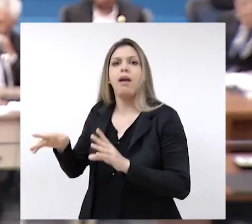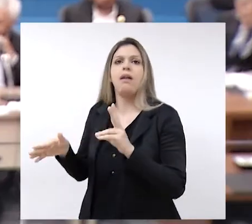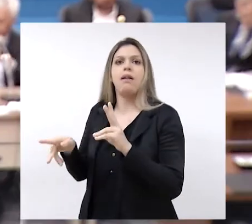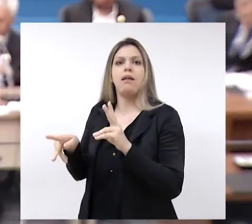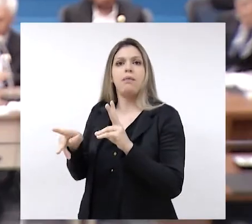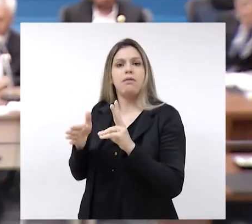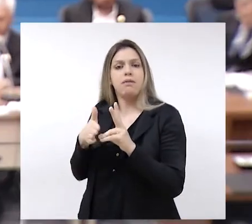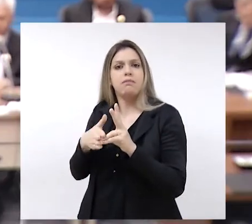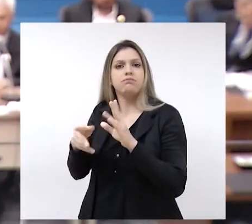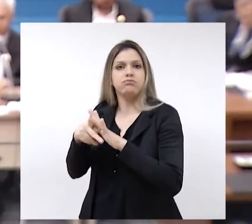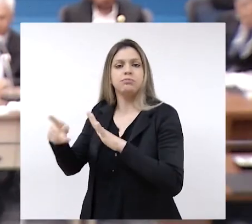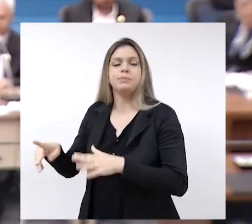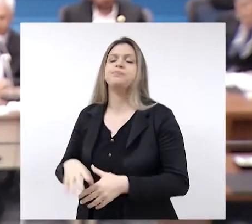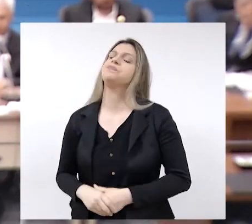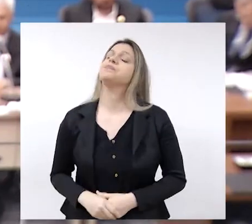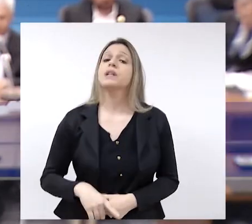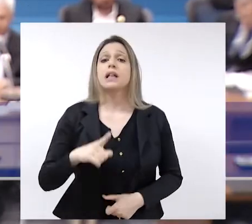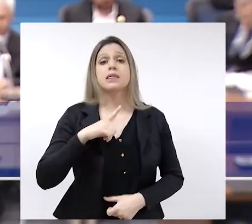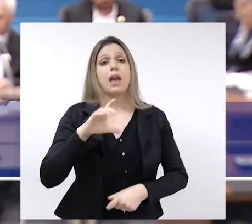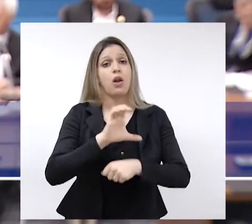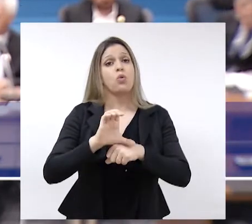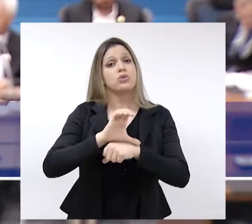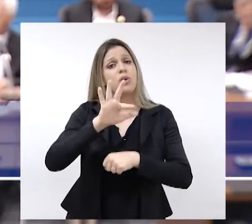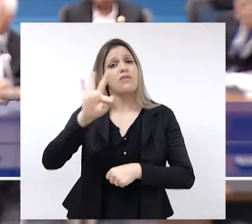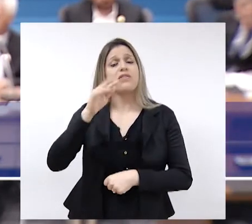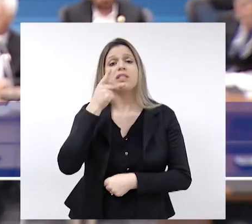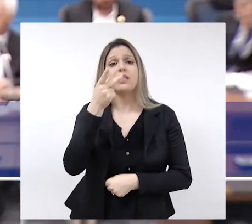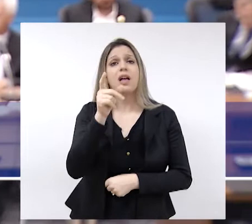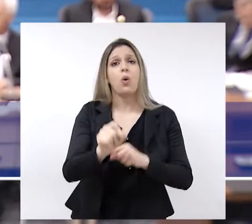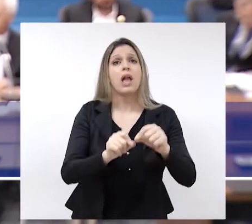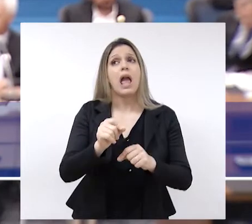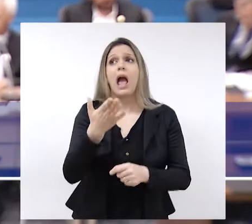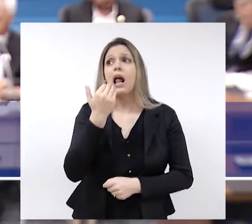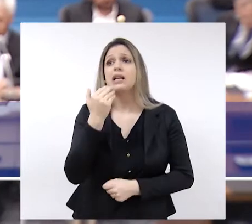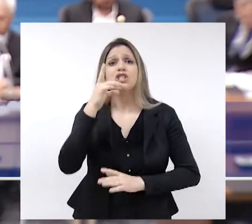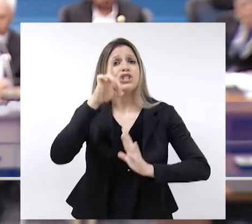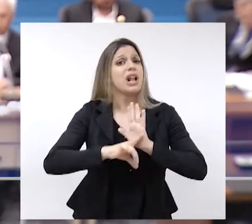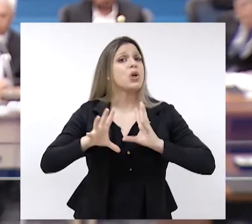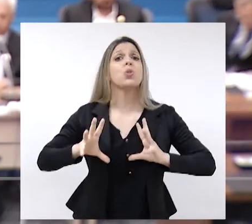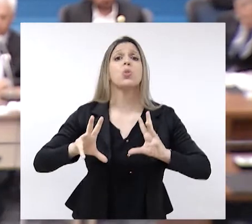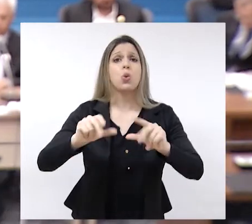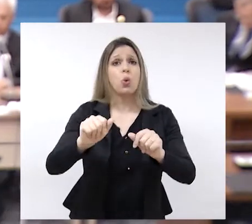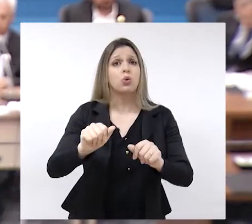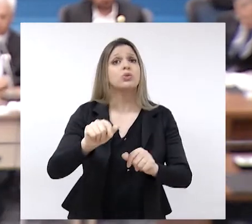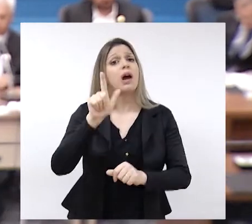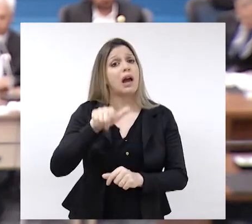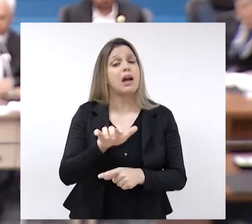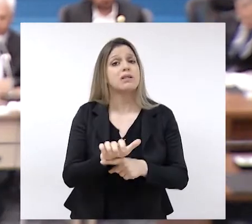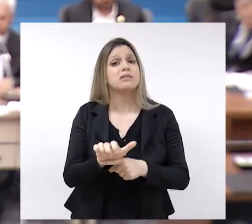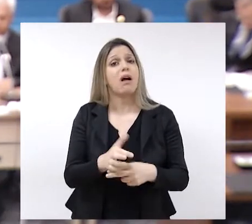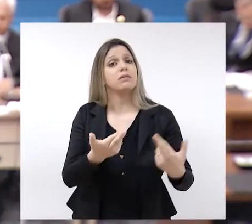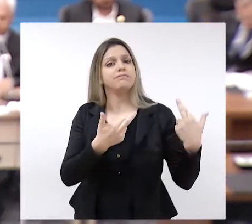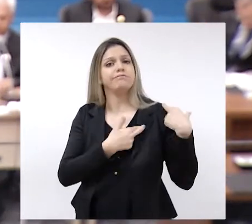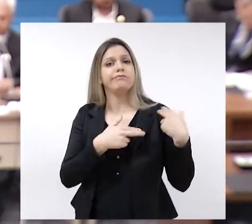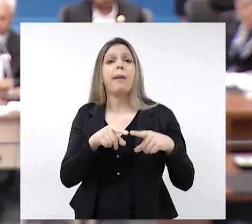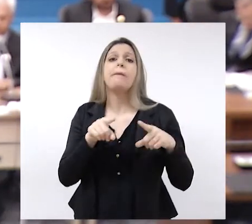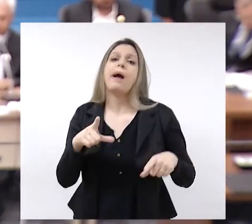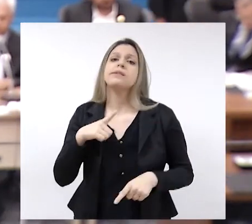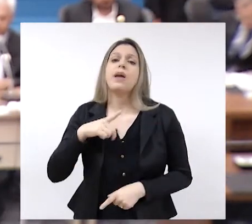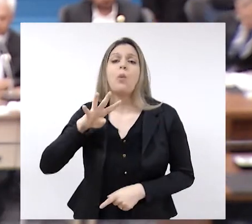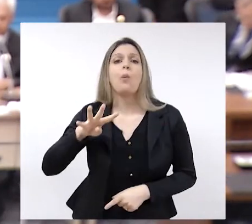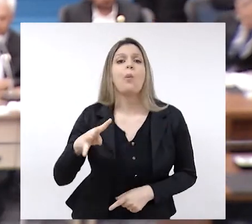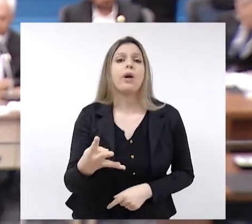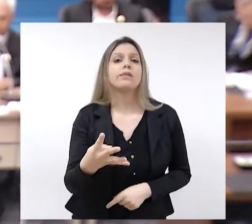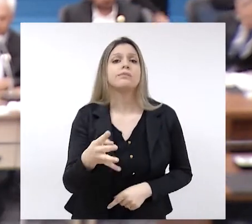indígena. Apesar de a Constituição Federal determinar que a alimentação é um direito de todos e deve ser garantida pelo Estado, cerca